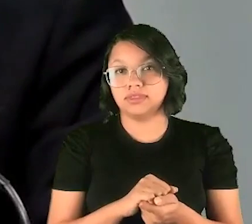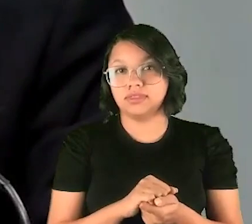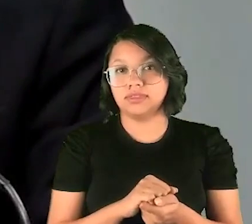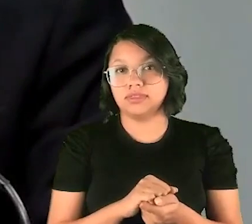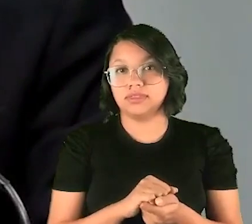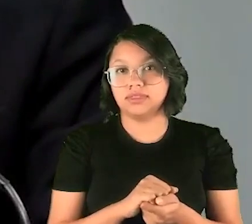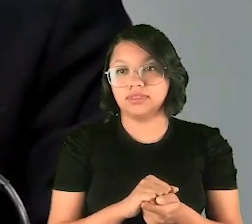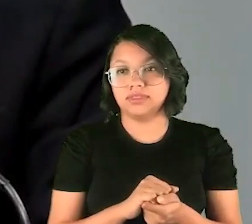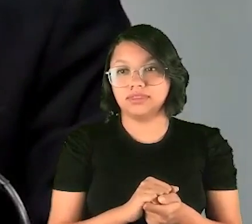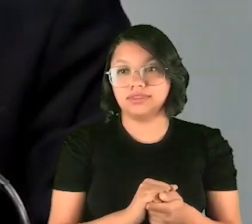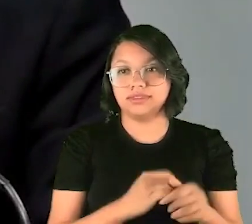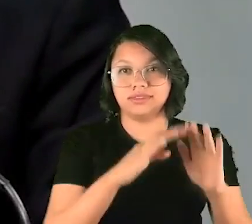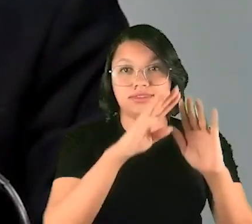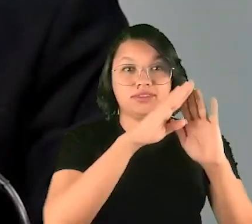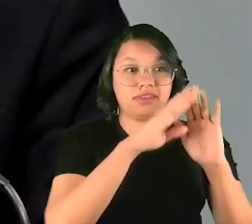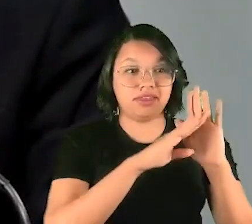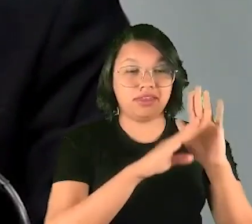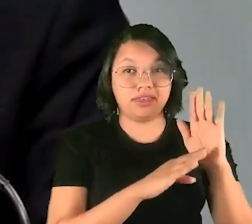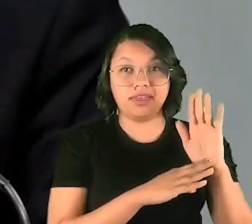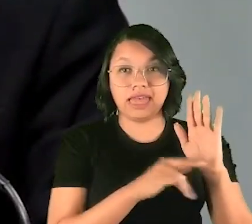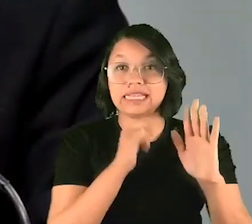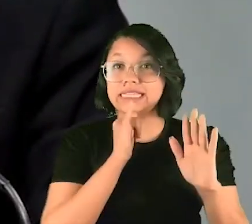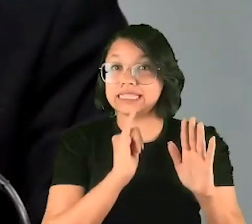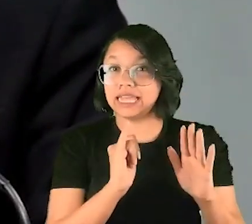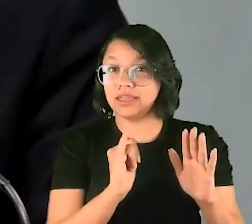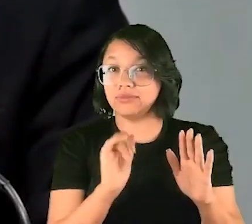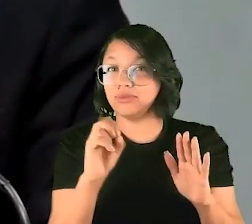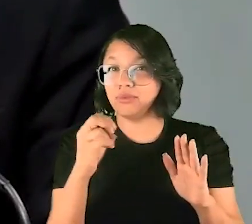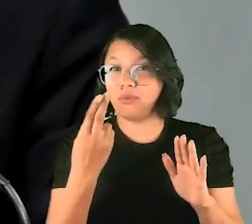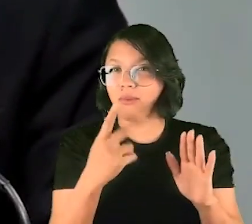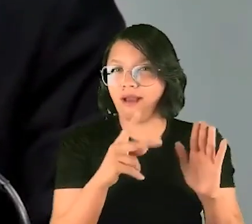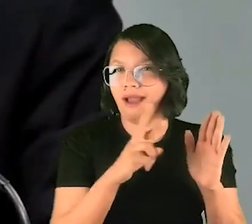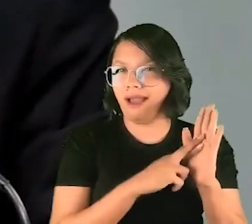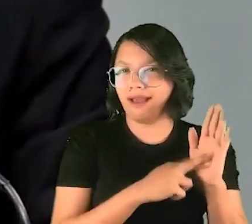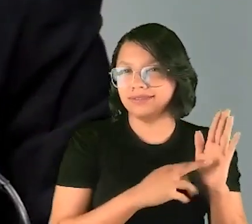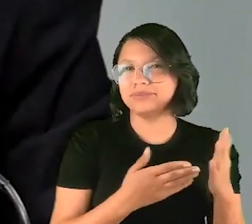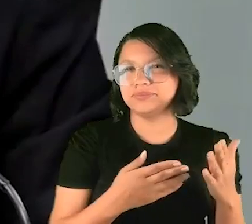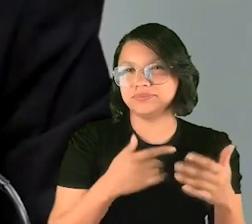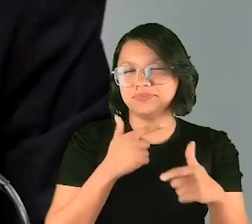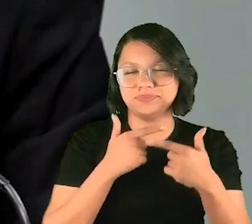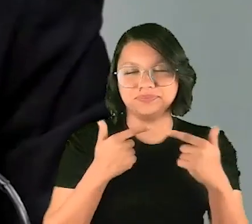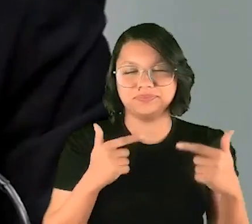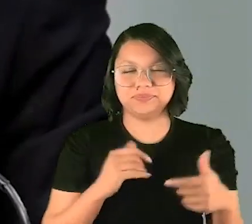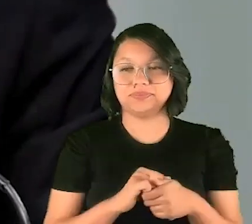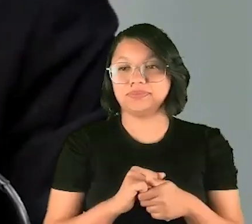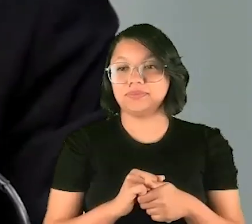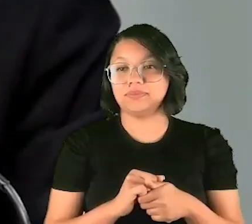A próxima pergunta seria o rol, se ele é exemplificativo ou se ele é taxativo, né?